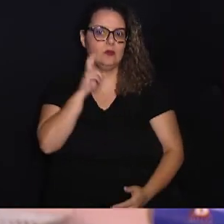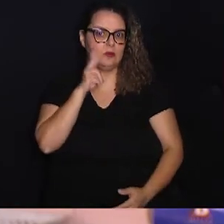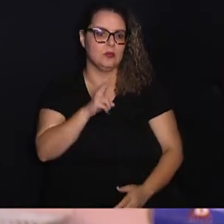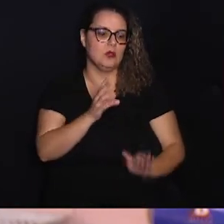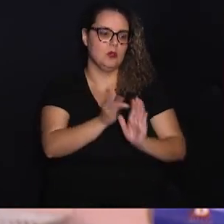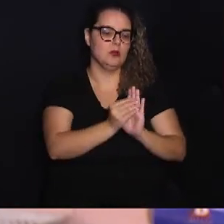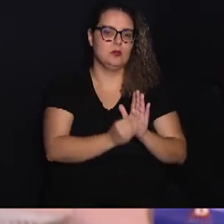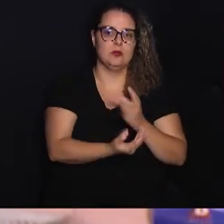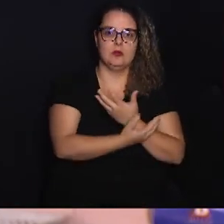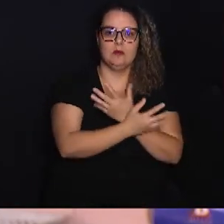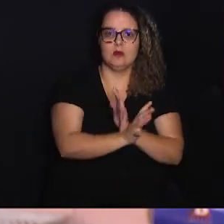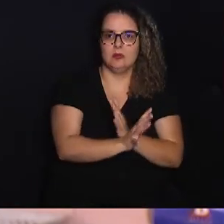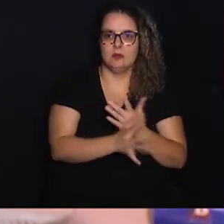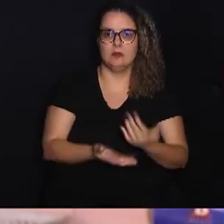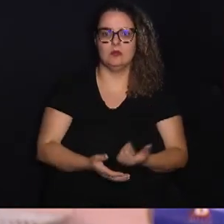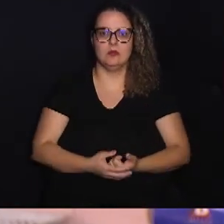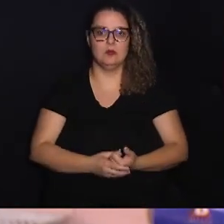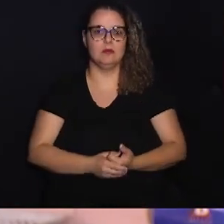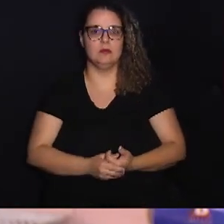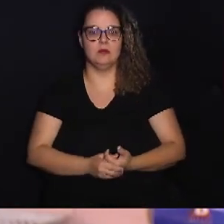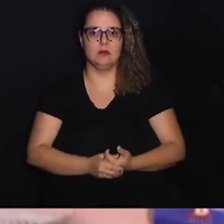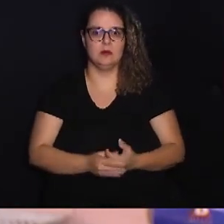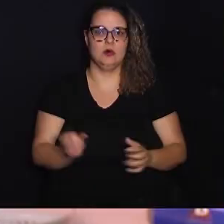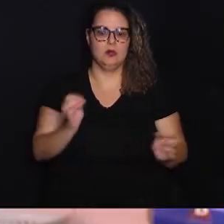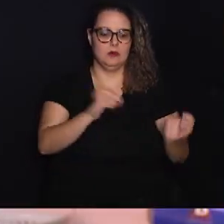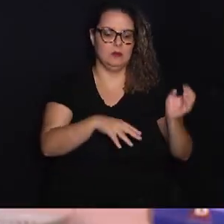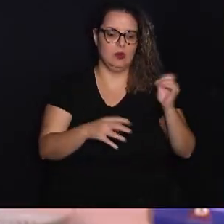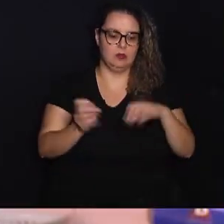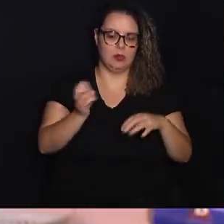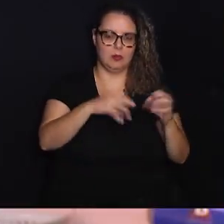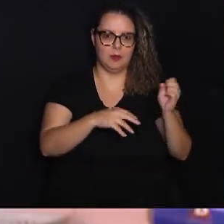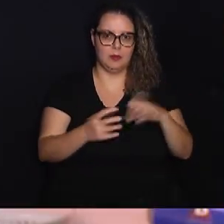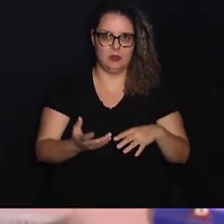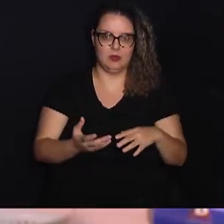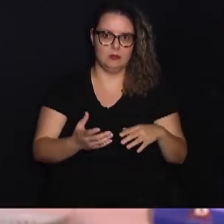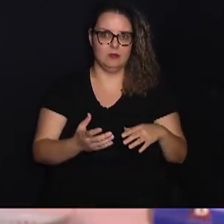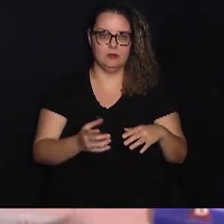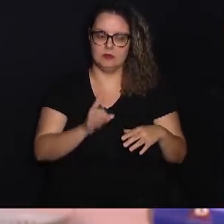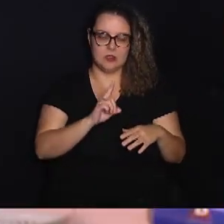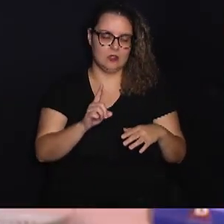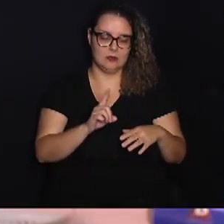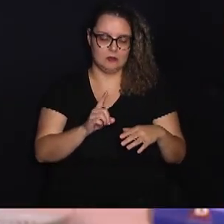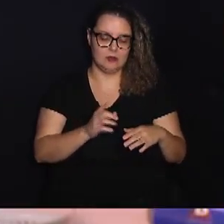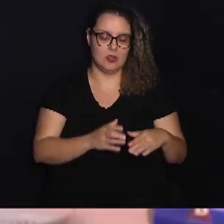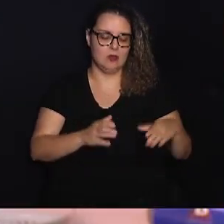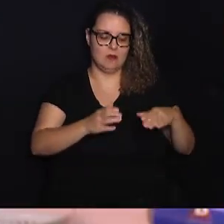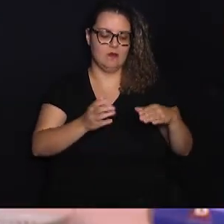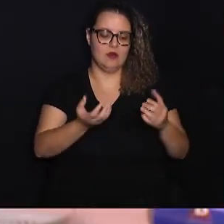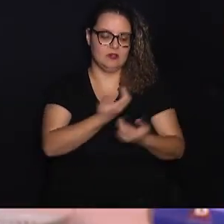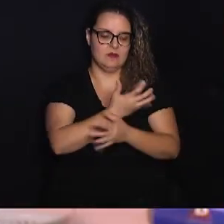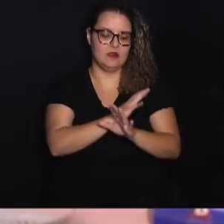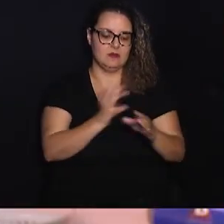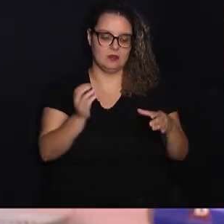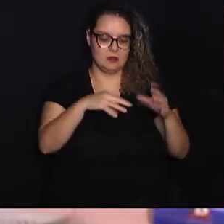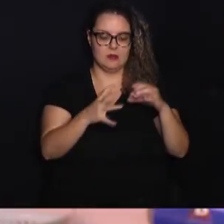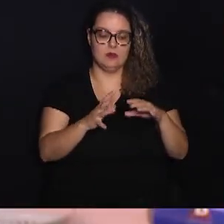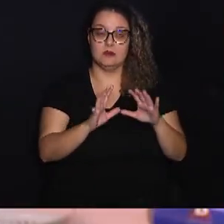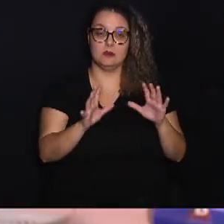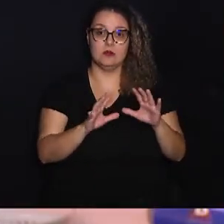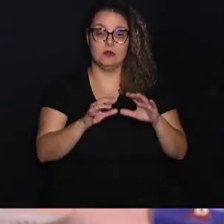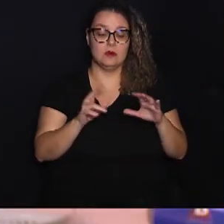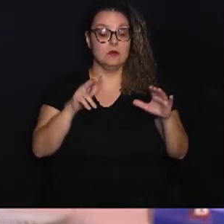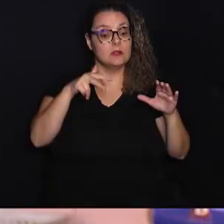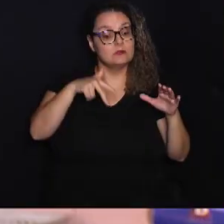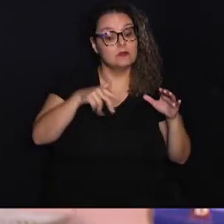vazio, que você, né, um jarro vazio que você vai lá e coloca o conteúdo dentro. Não, ele vai lá, olha o melhor que a criança tem, qual que